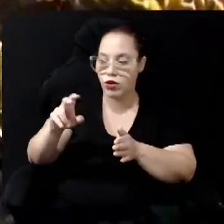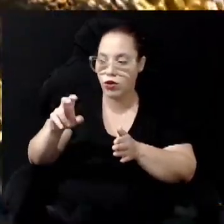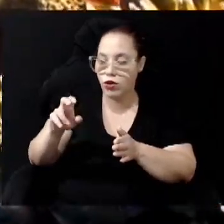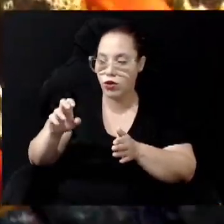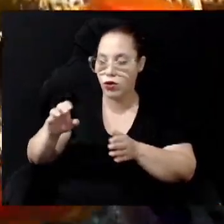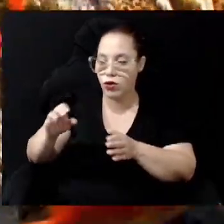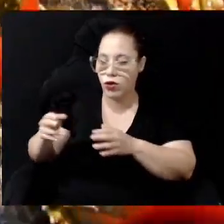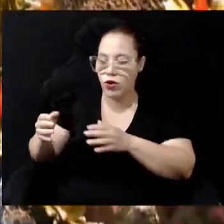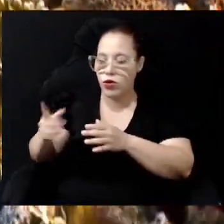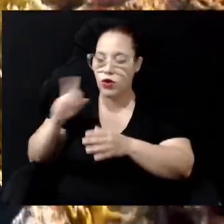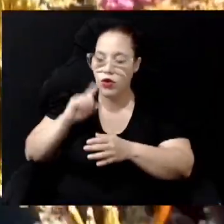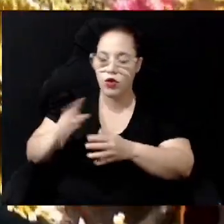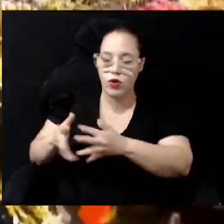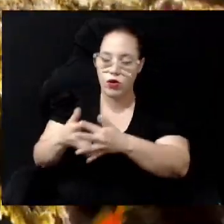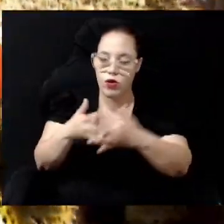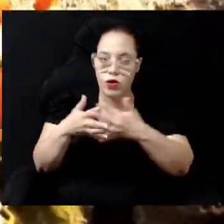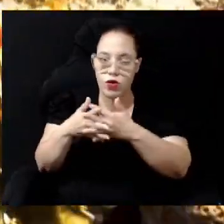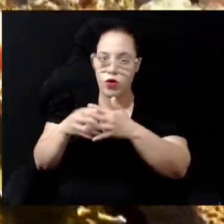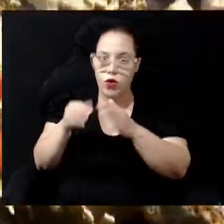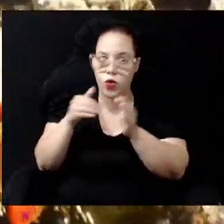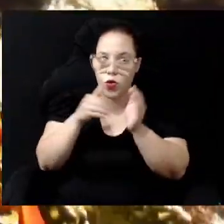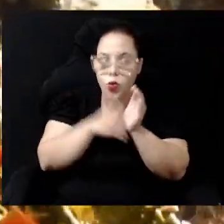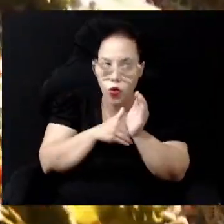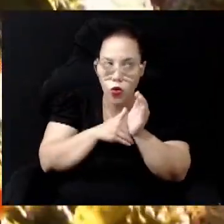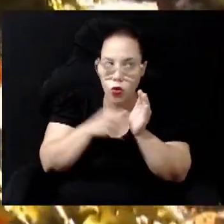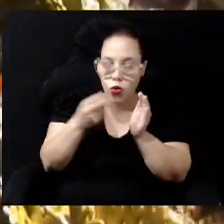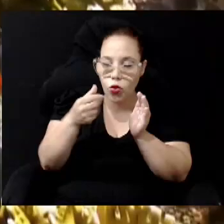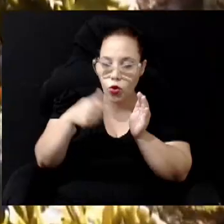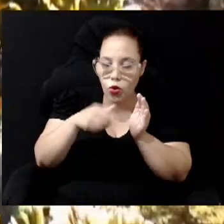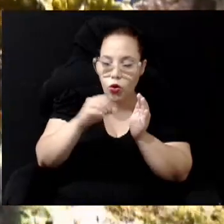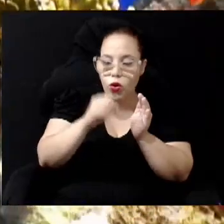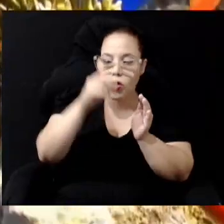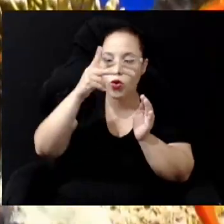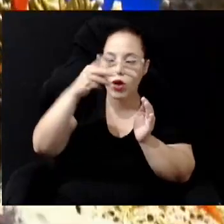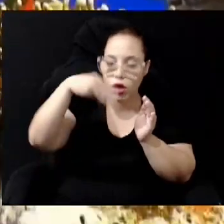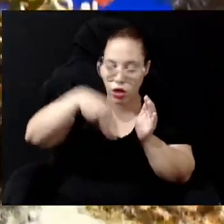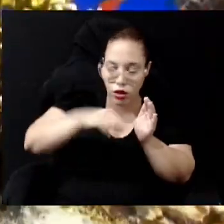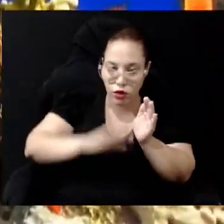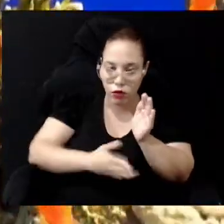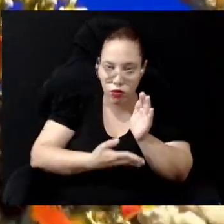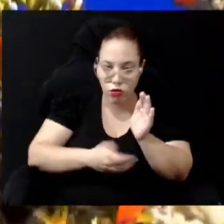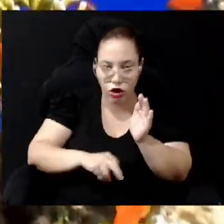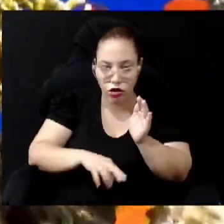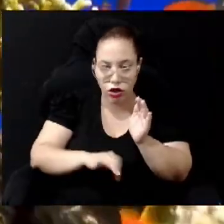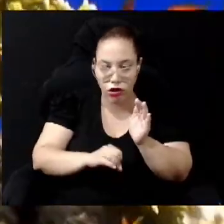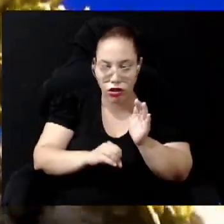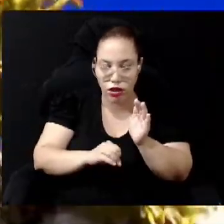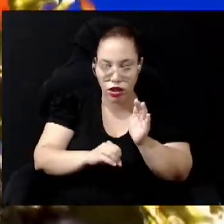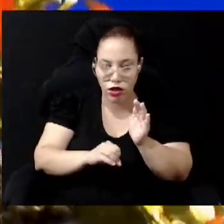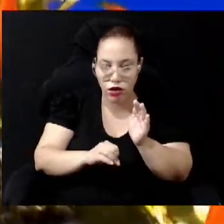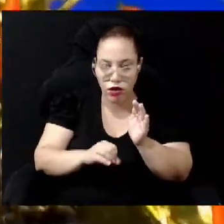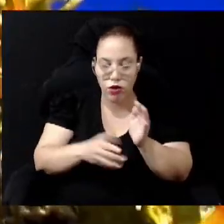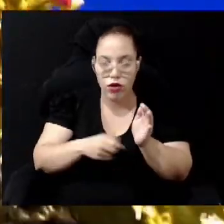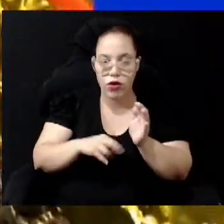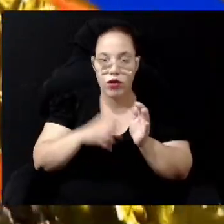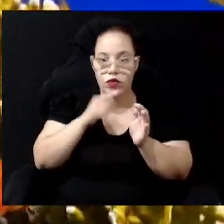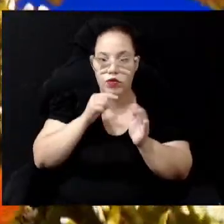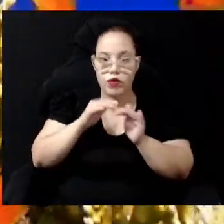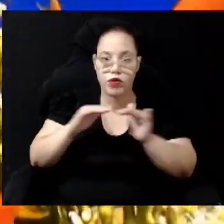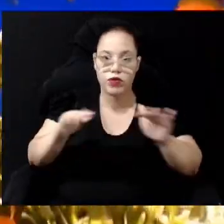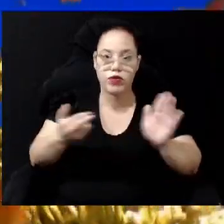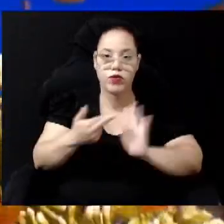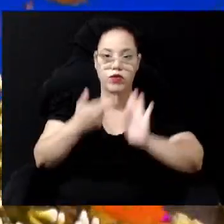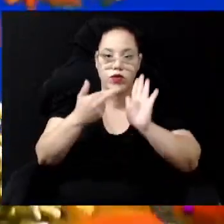oceano oculto a 700 quilômetros abaixo da crosta terrestre. O reservatório de água está presente em